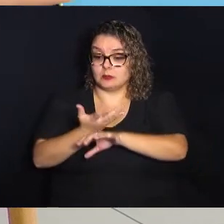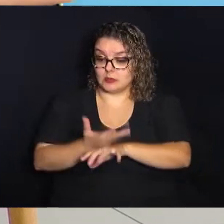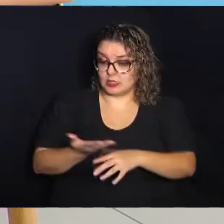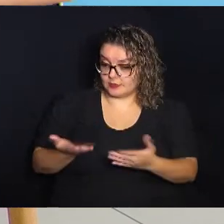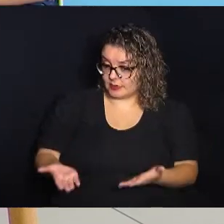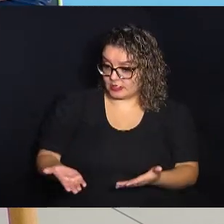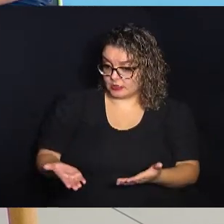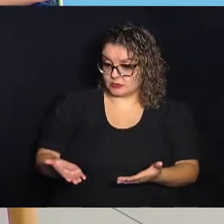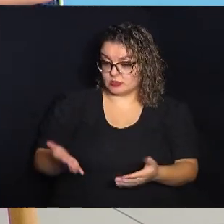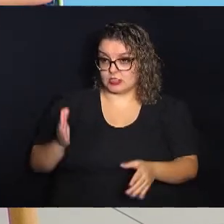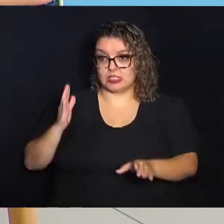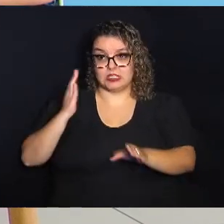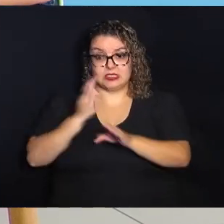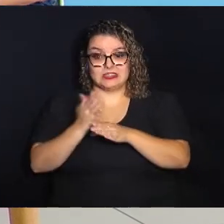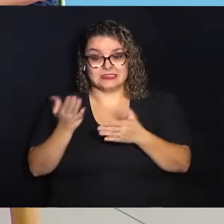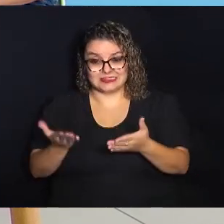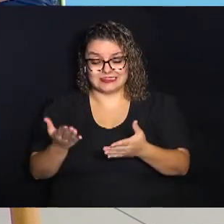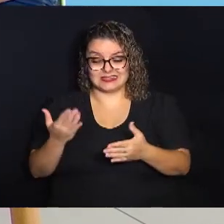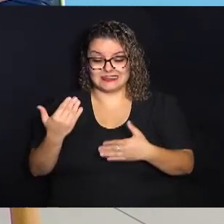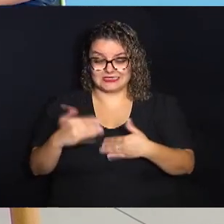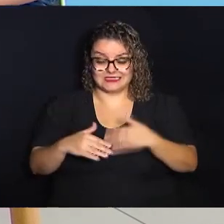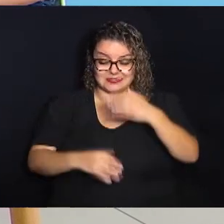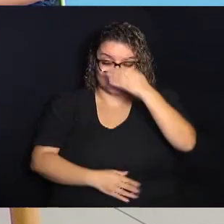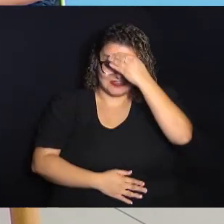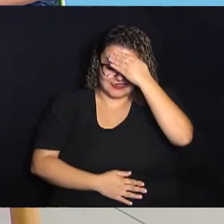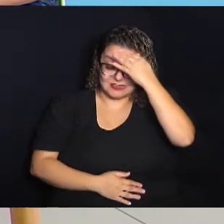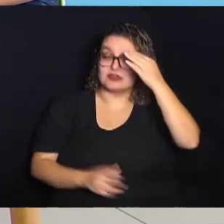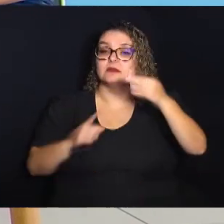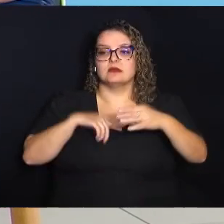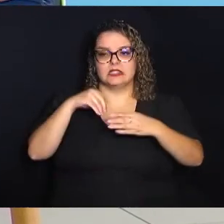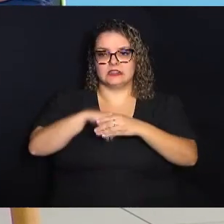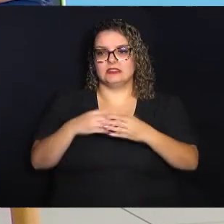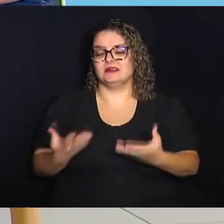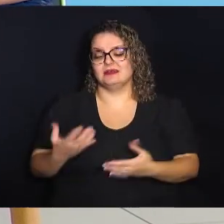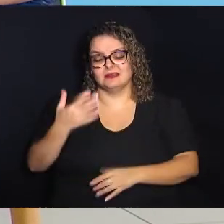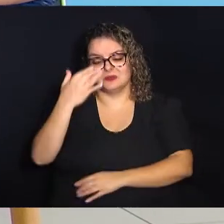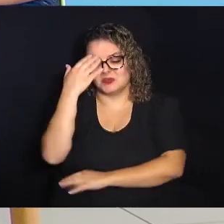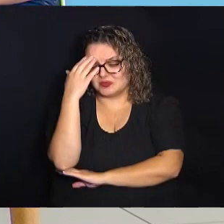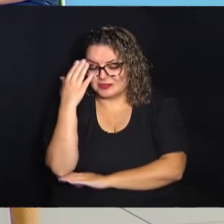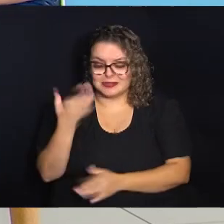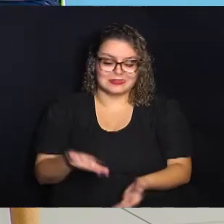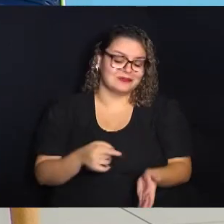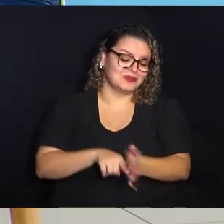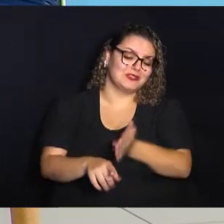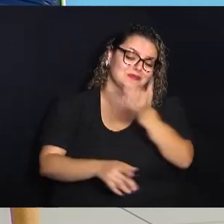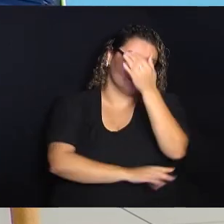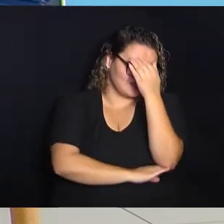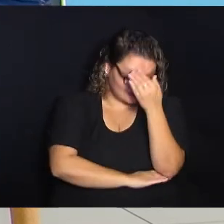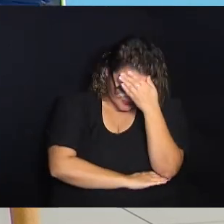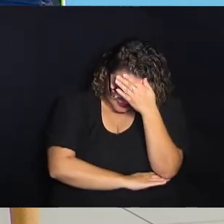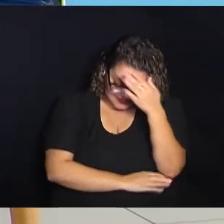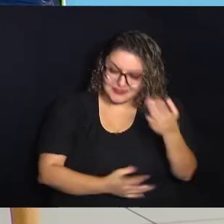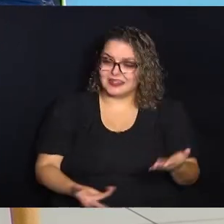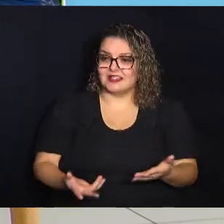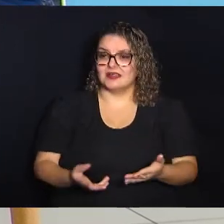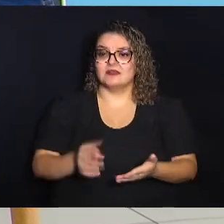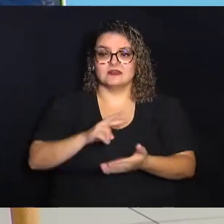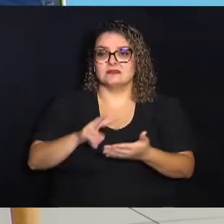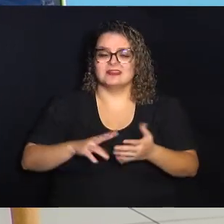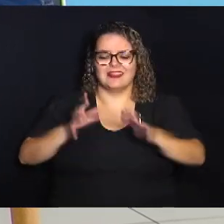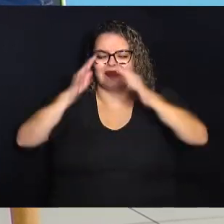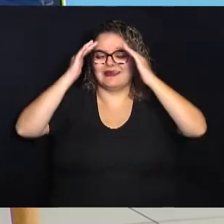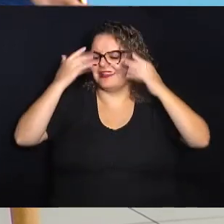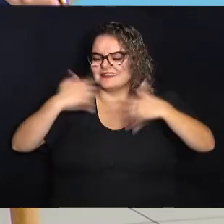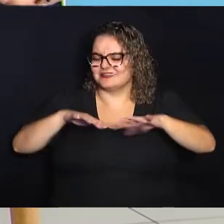e você encontra ela na prova, porque vai encontrar, e você olha aquela questão, você nem dá tempo de ler ela completa,